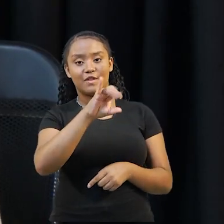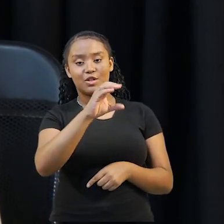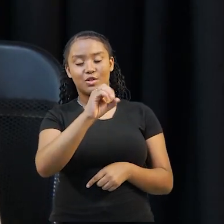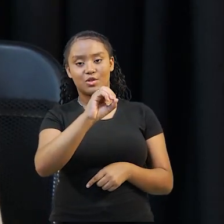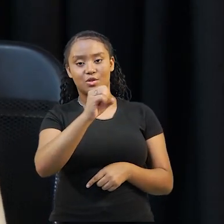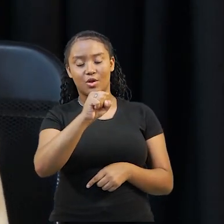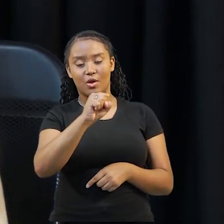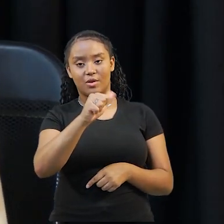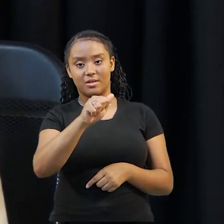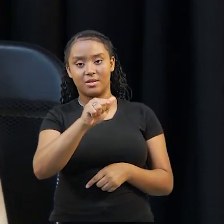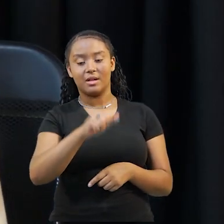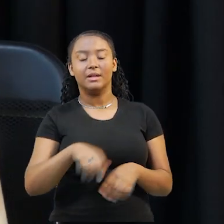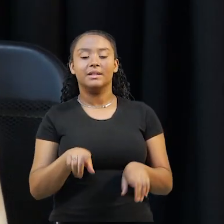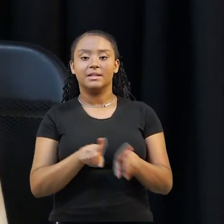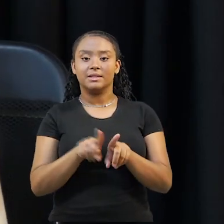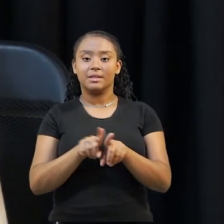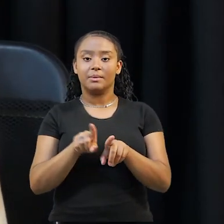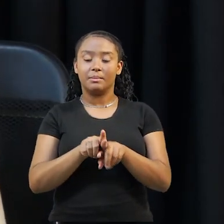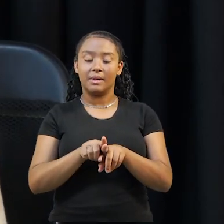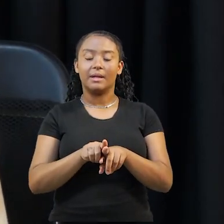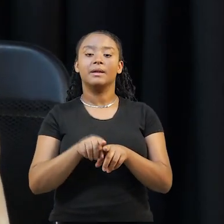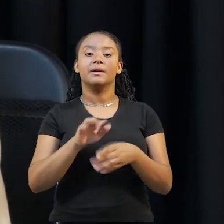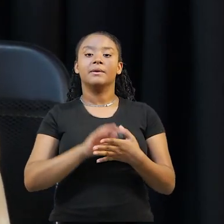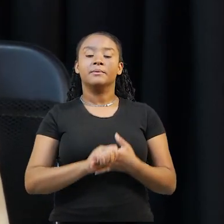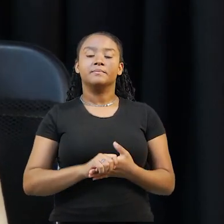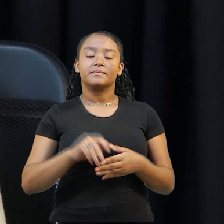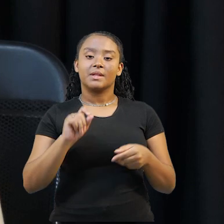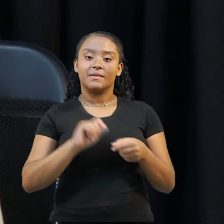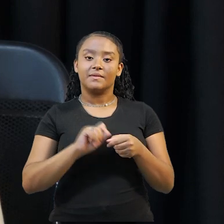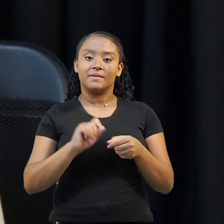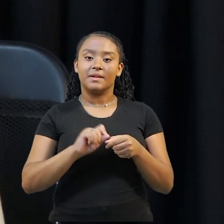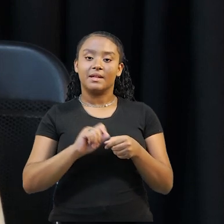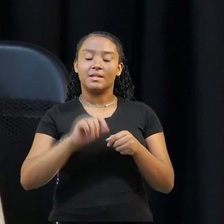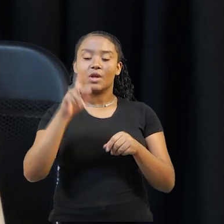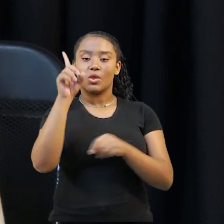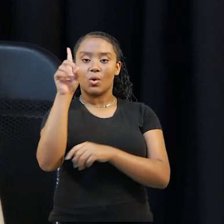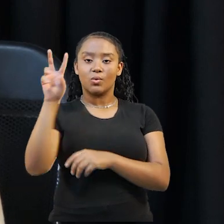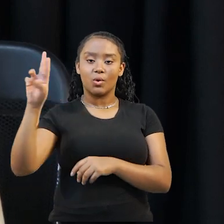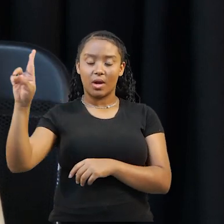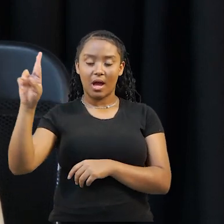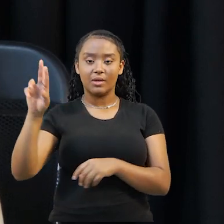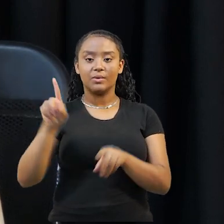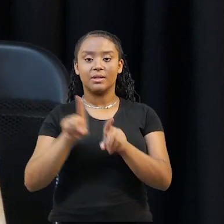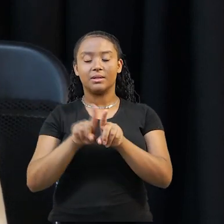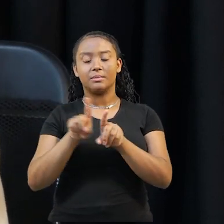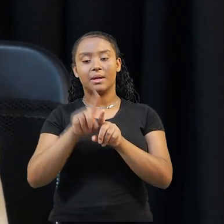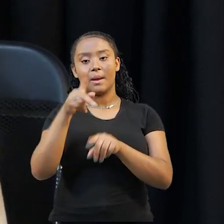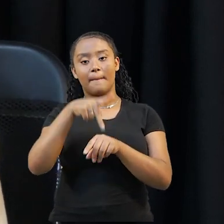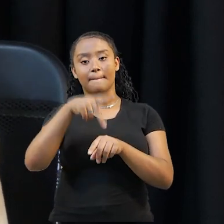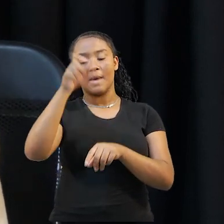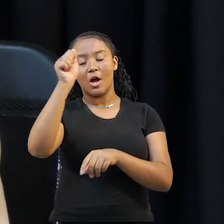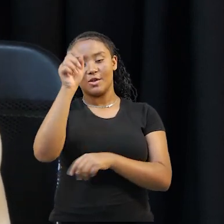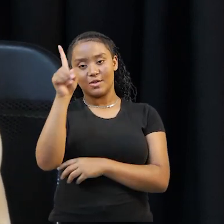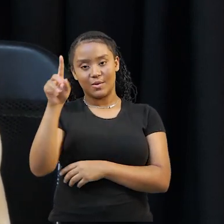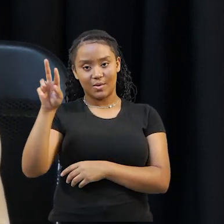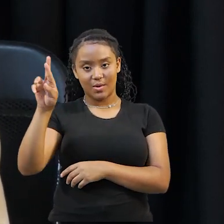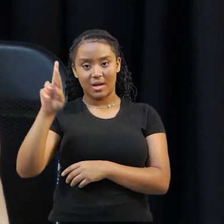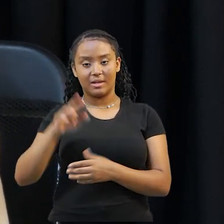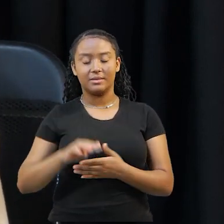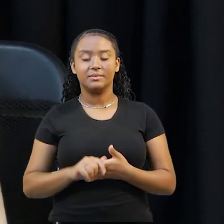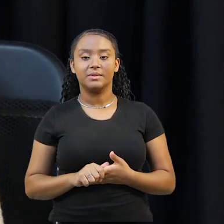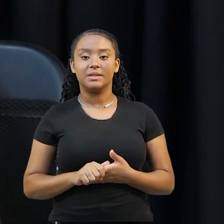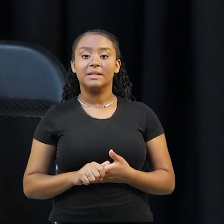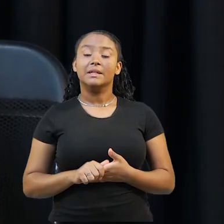pela Universidade de São Paulo e pós-doutora por Harvard. Ela veio para Uberlândia aos 26 anos, quando passou no concurso para